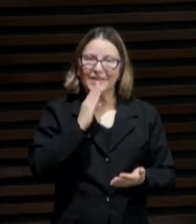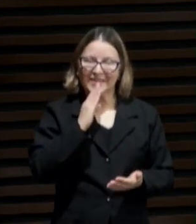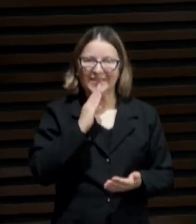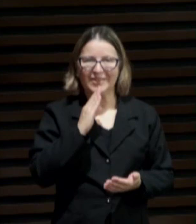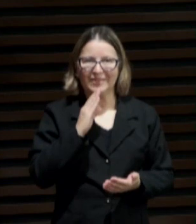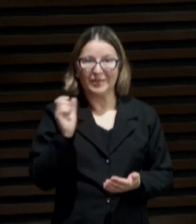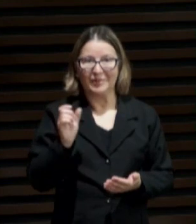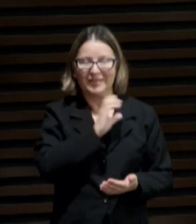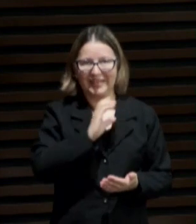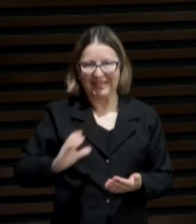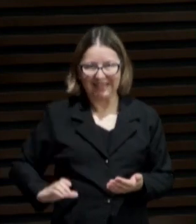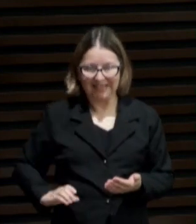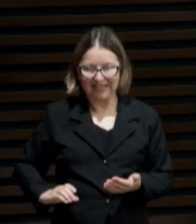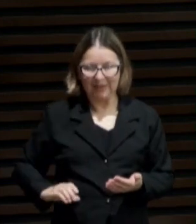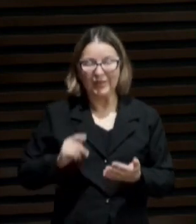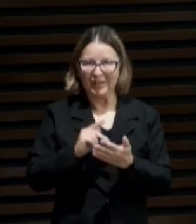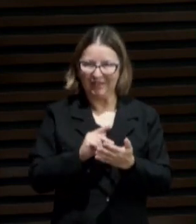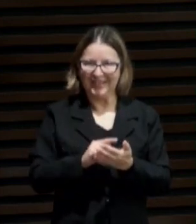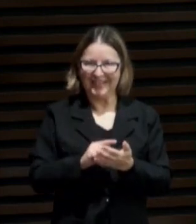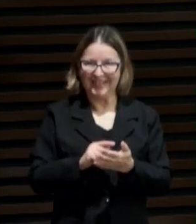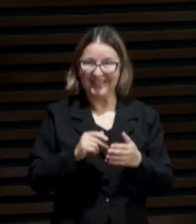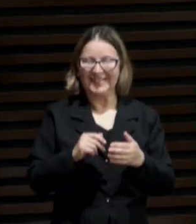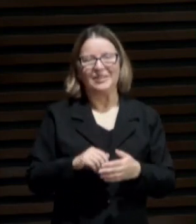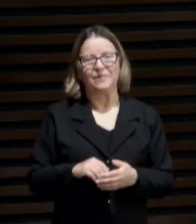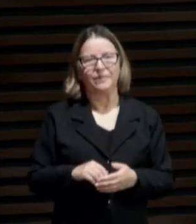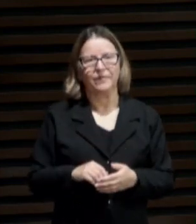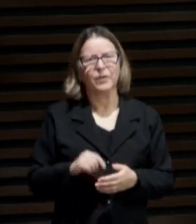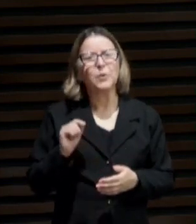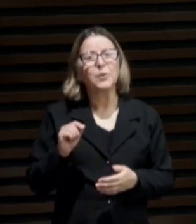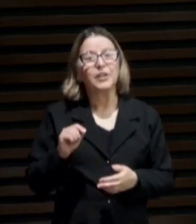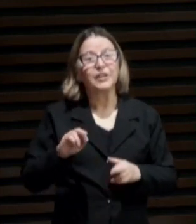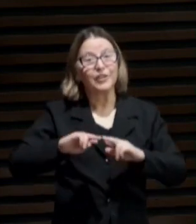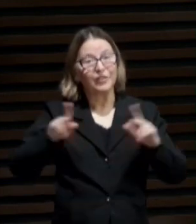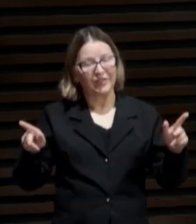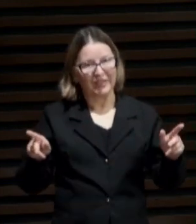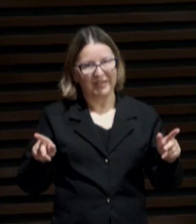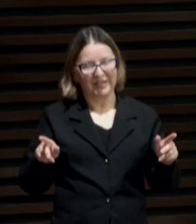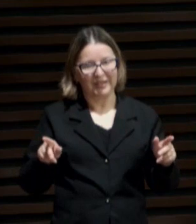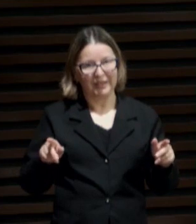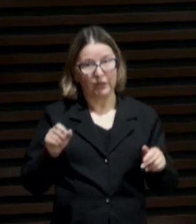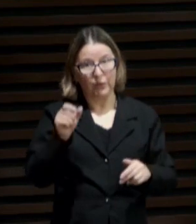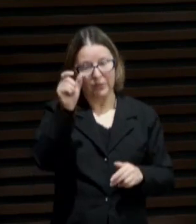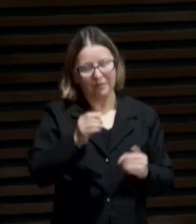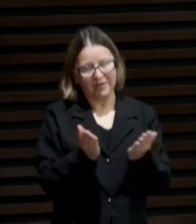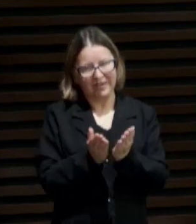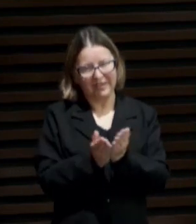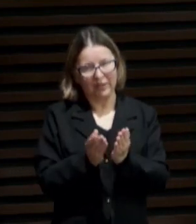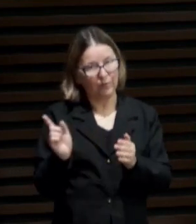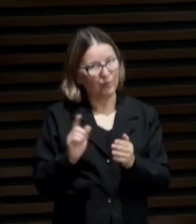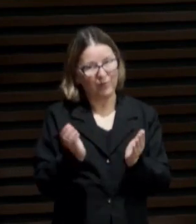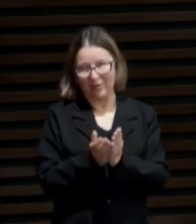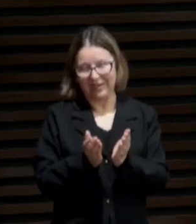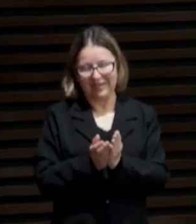nos gloriamos. O que distingue um cristão do não cristão? É que ele foi, presta